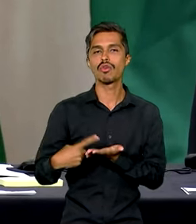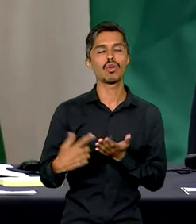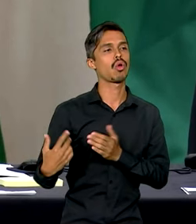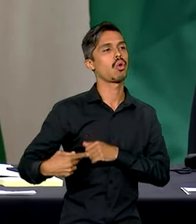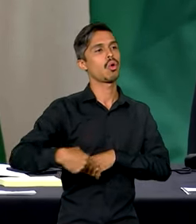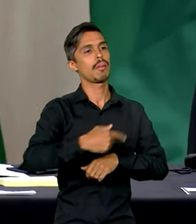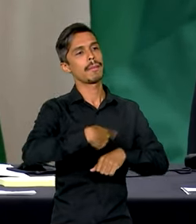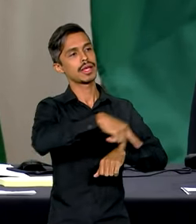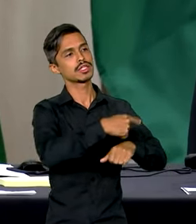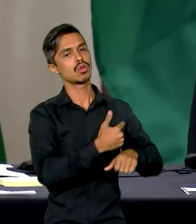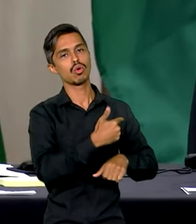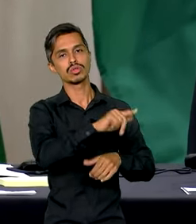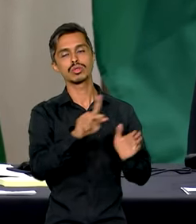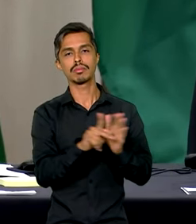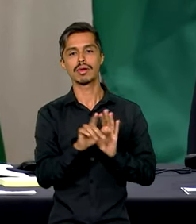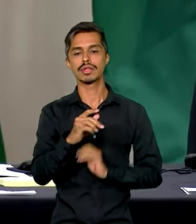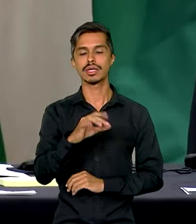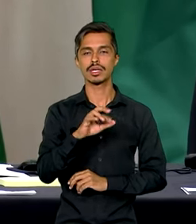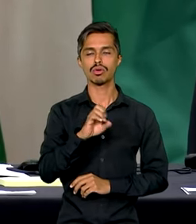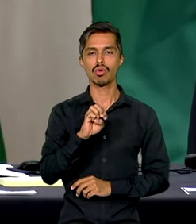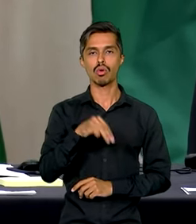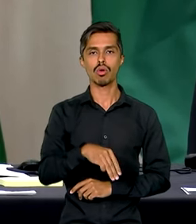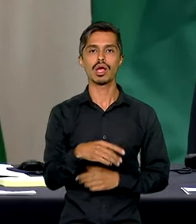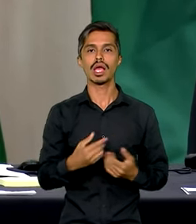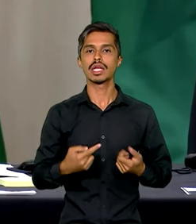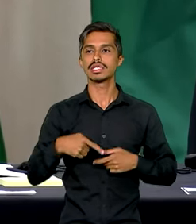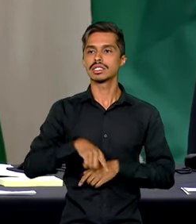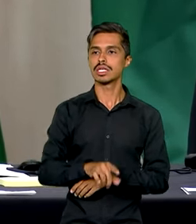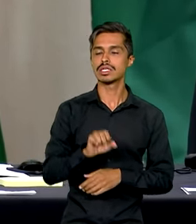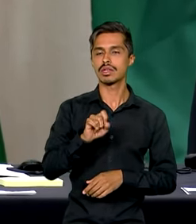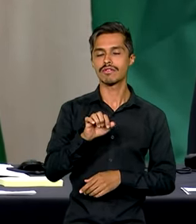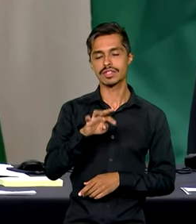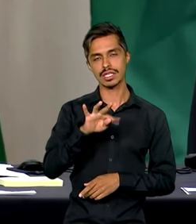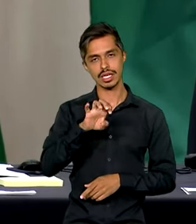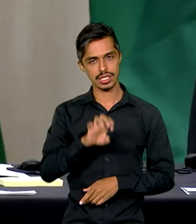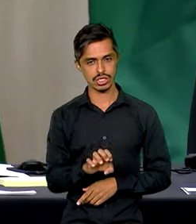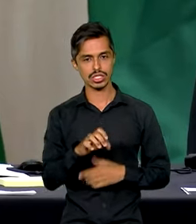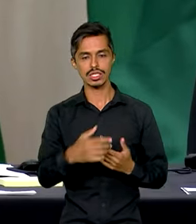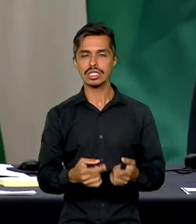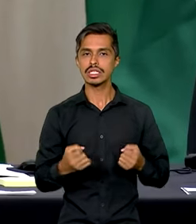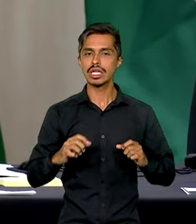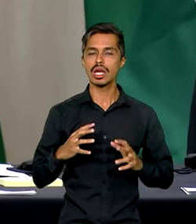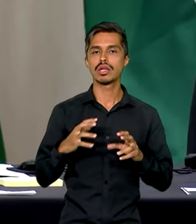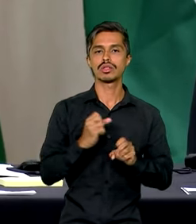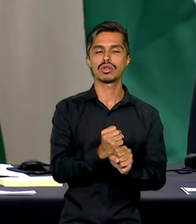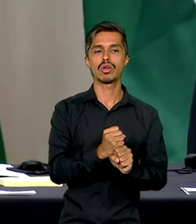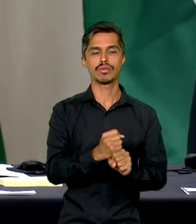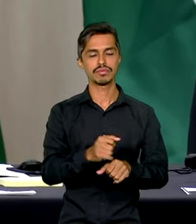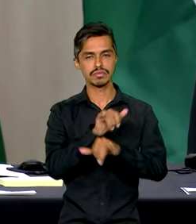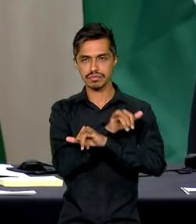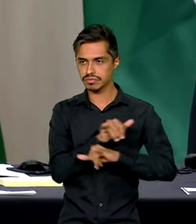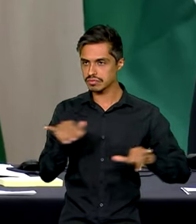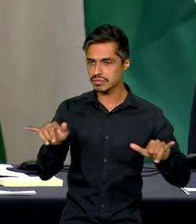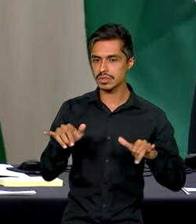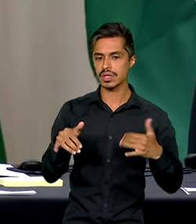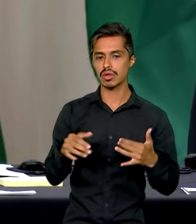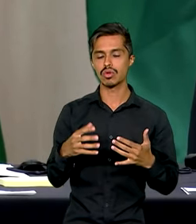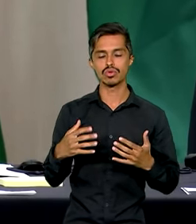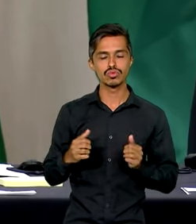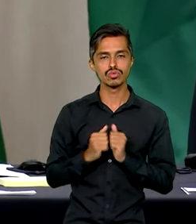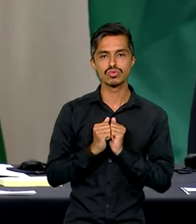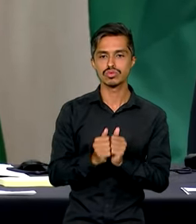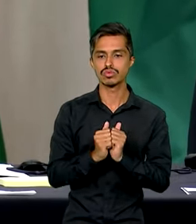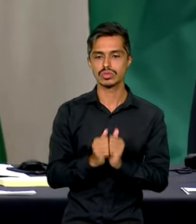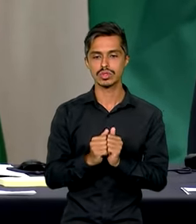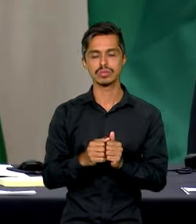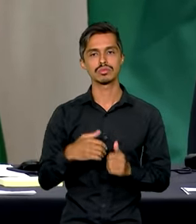países da caricom A seguirem São Vicente granadinas e se somarem a declaração Unidos